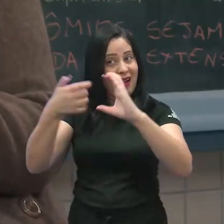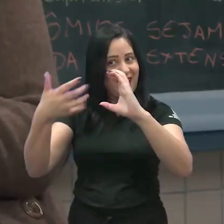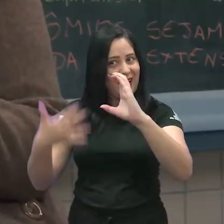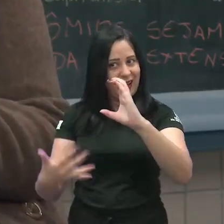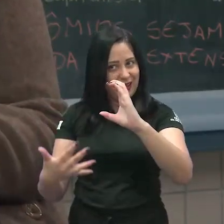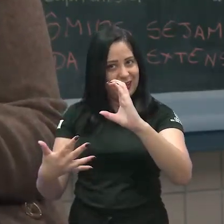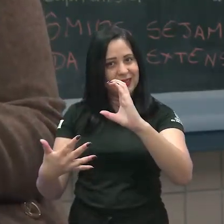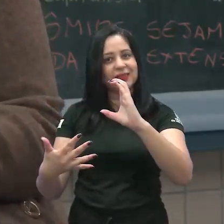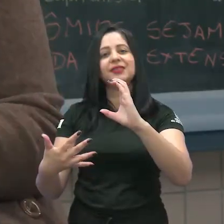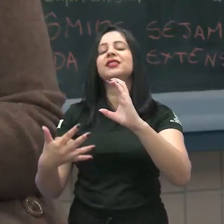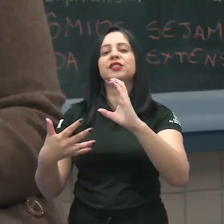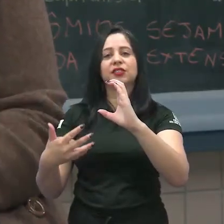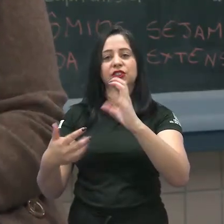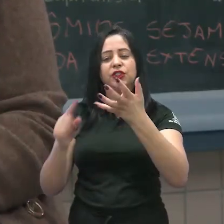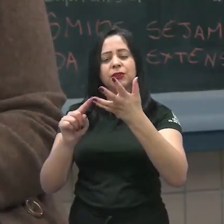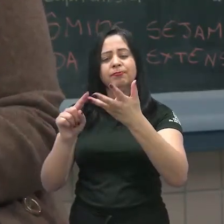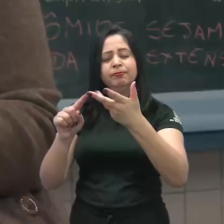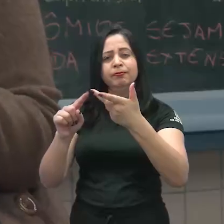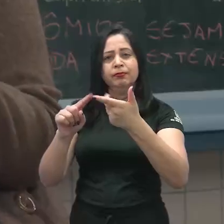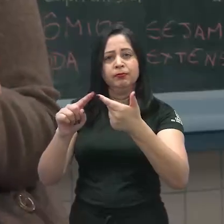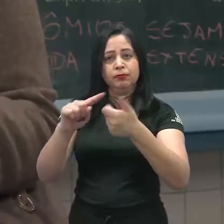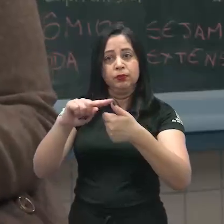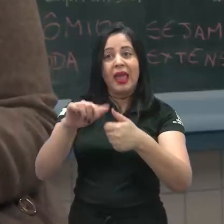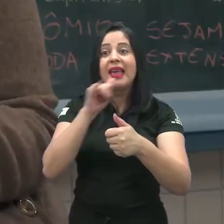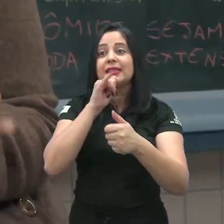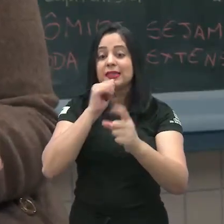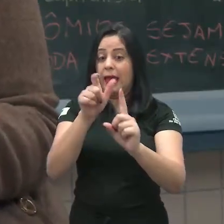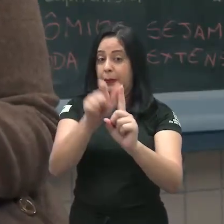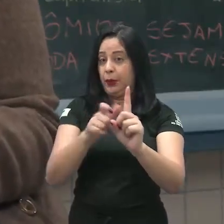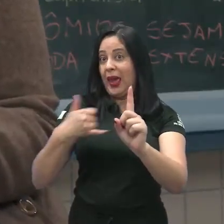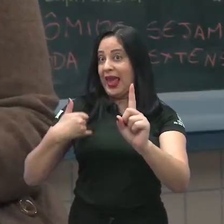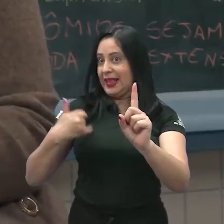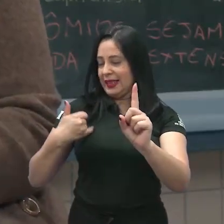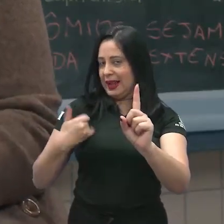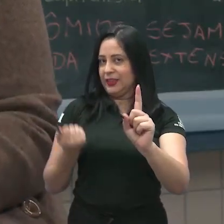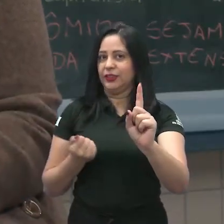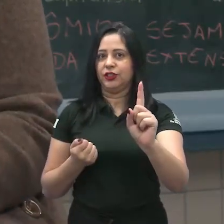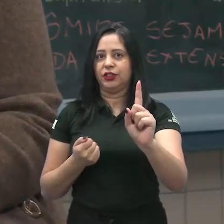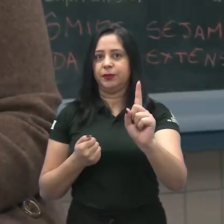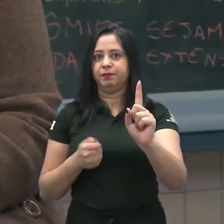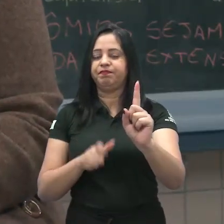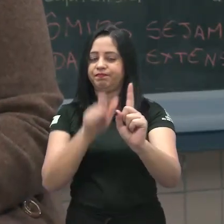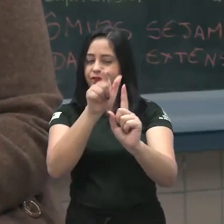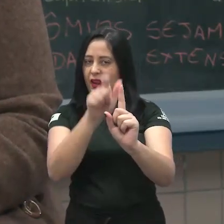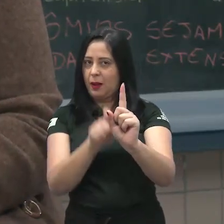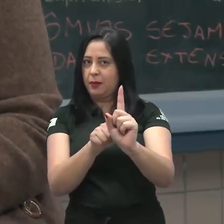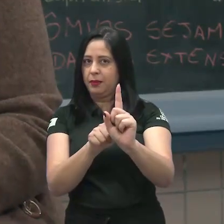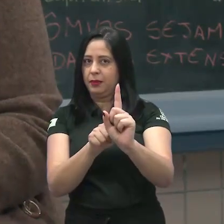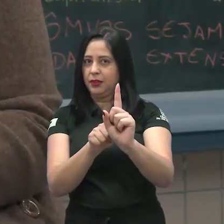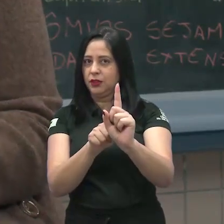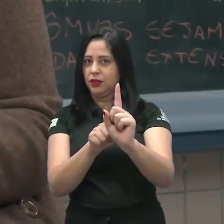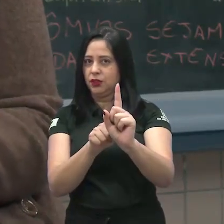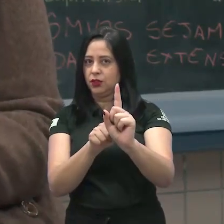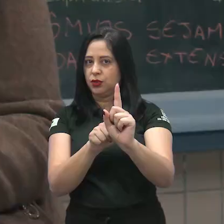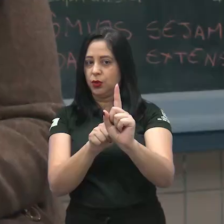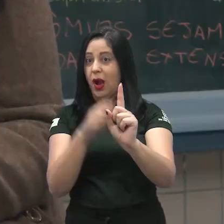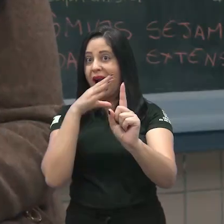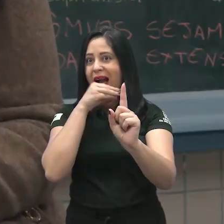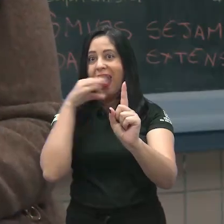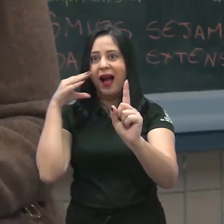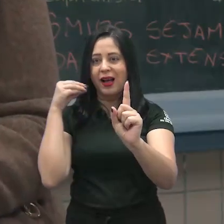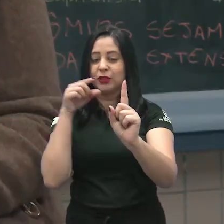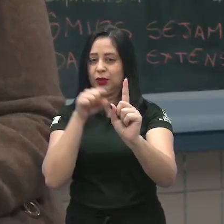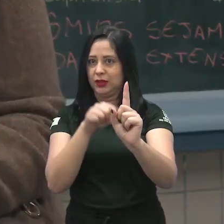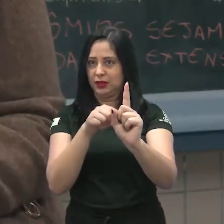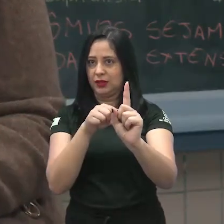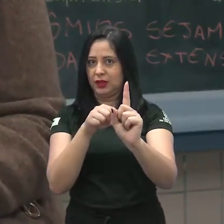características especiais, né, em relação a idades, por exemplo, né? Então a gente tem nos